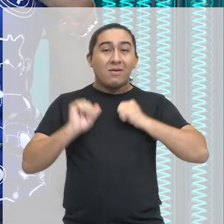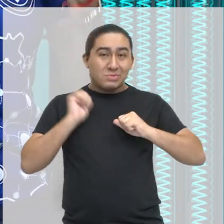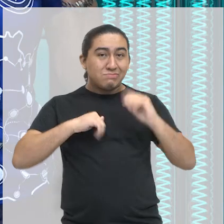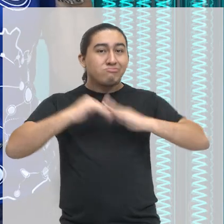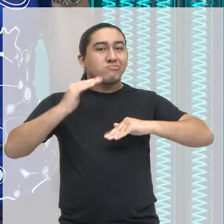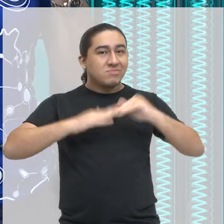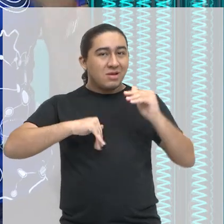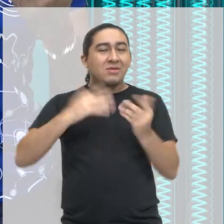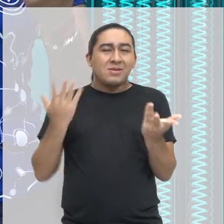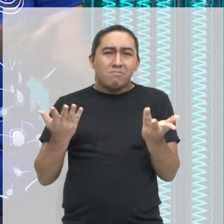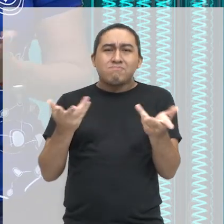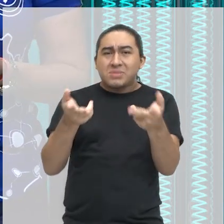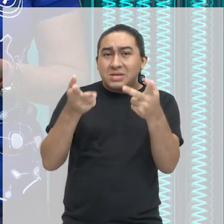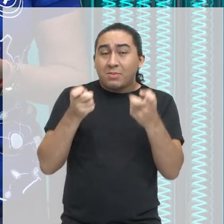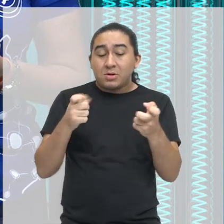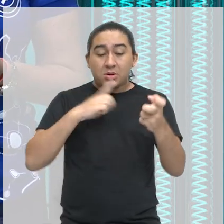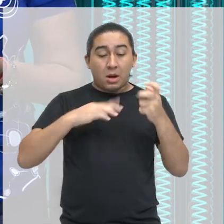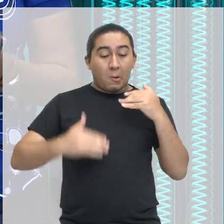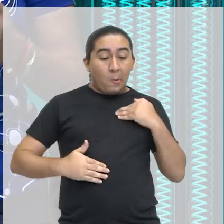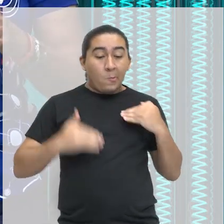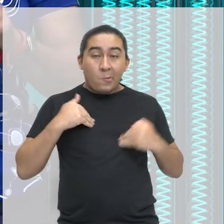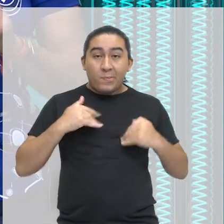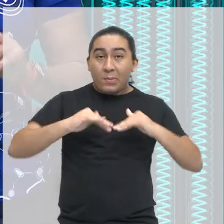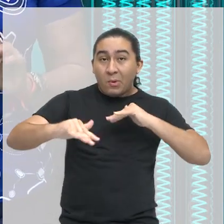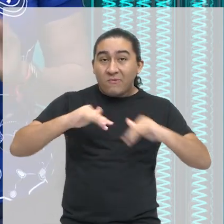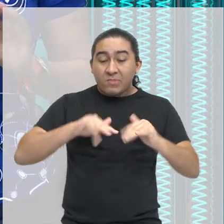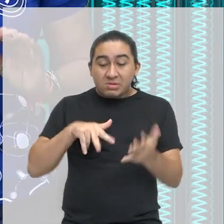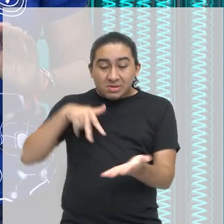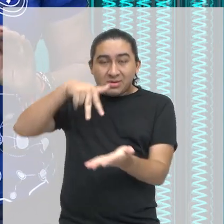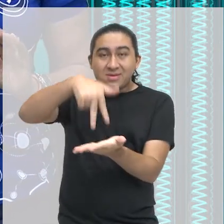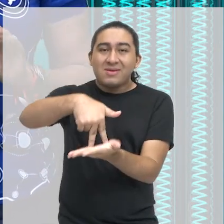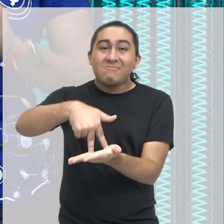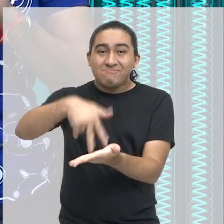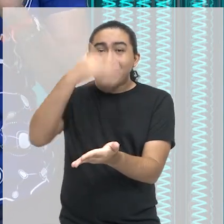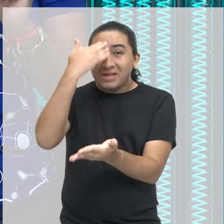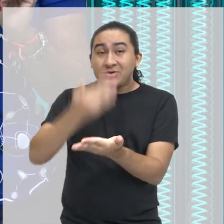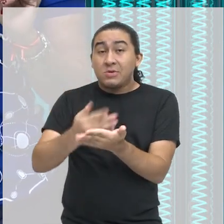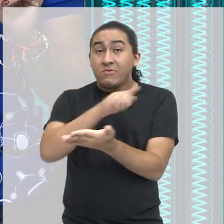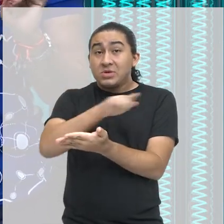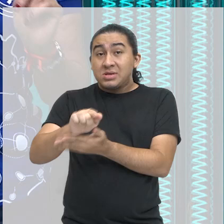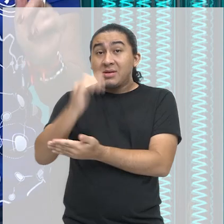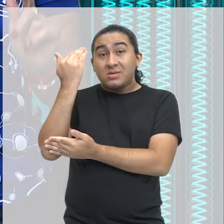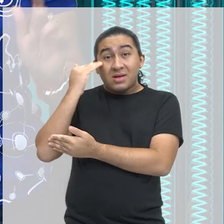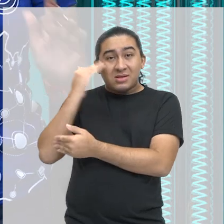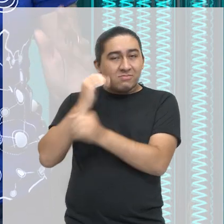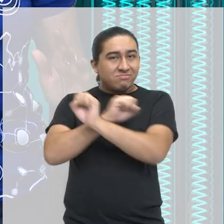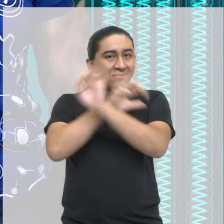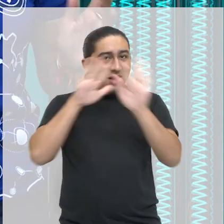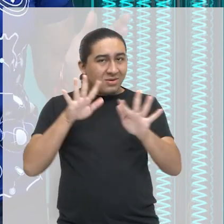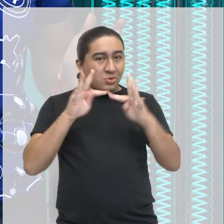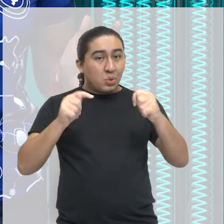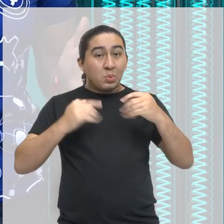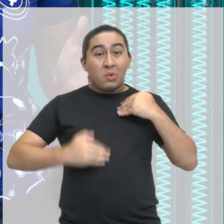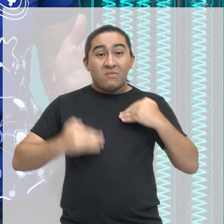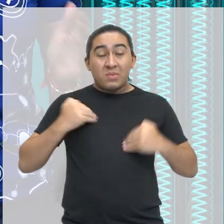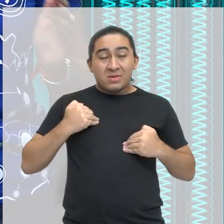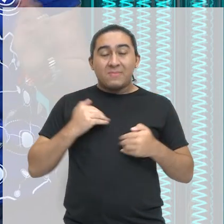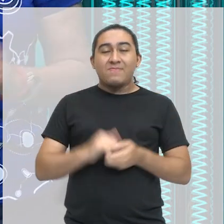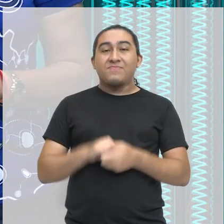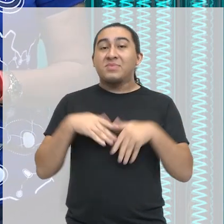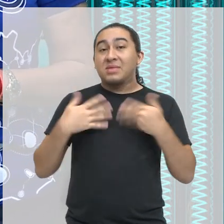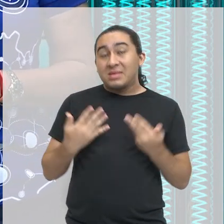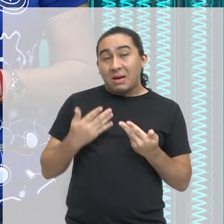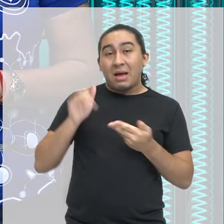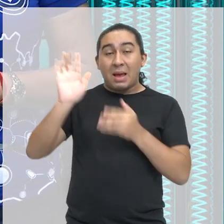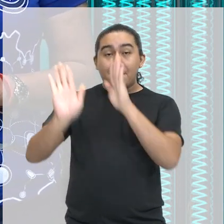só os gestos perfeitos que ele fez? Tenho certeza que todos vocês compreenderam ali os gestos. Então, a mímica,